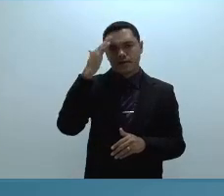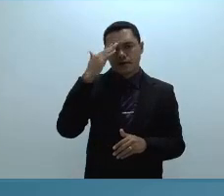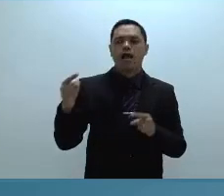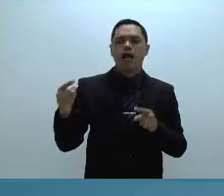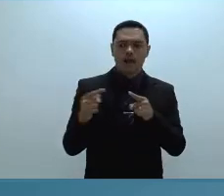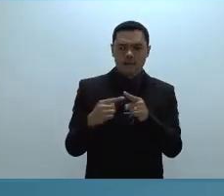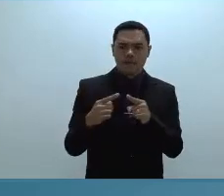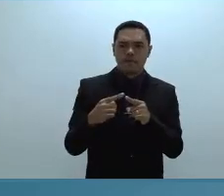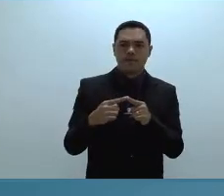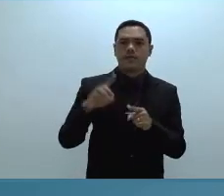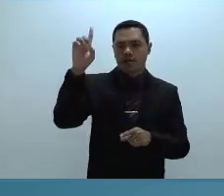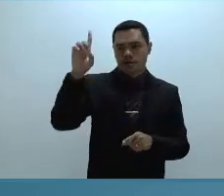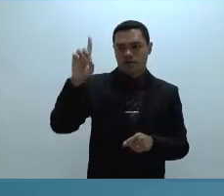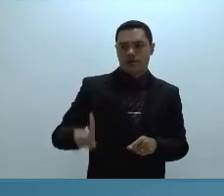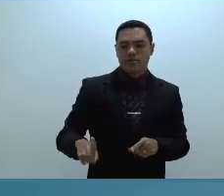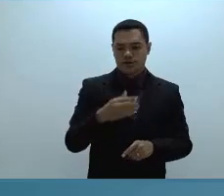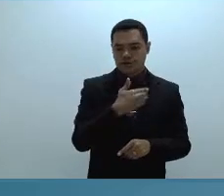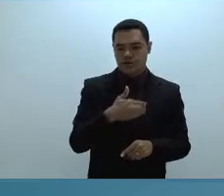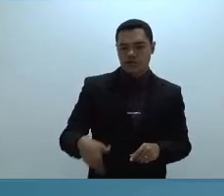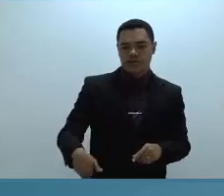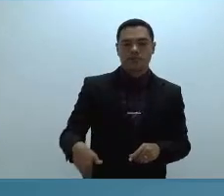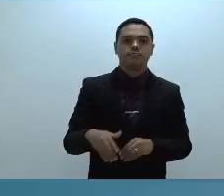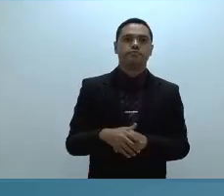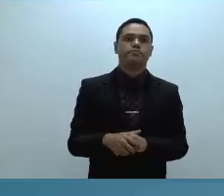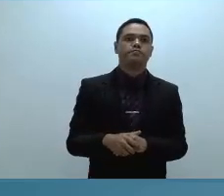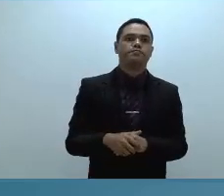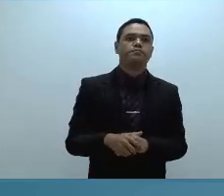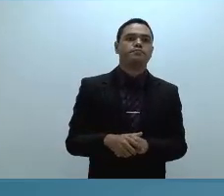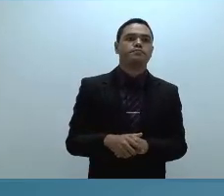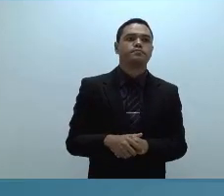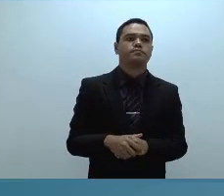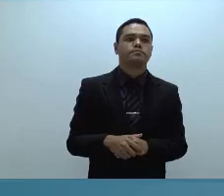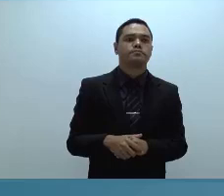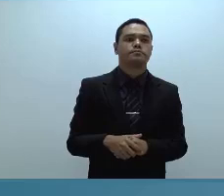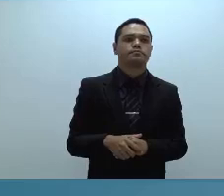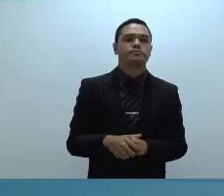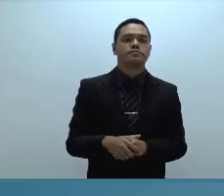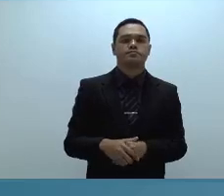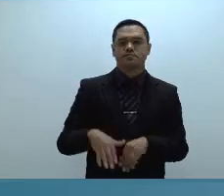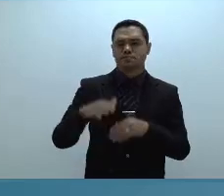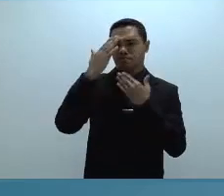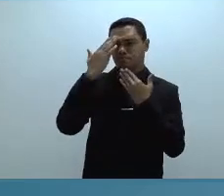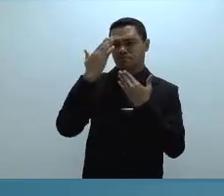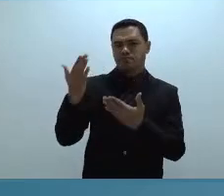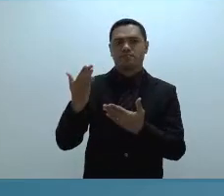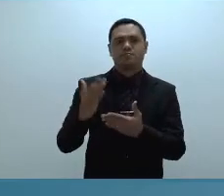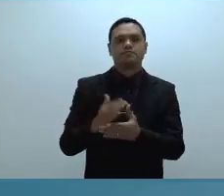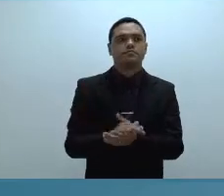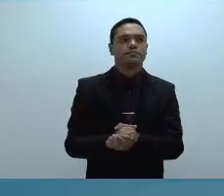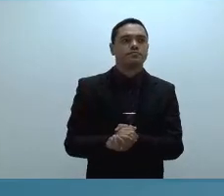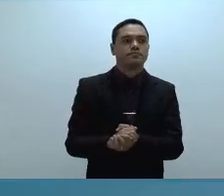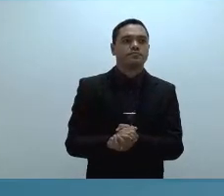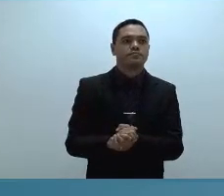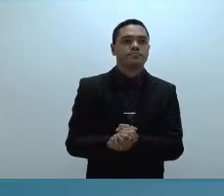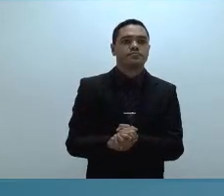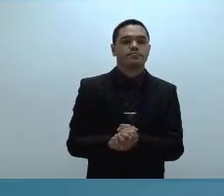público. Por meu, desembargadora Nazaré Gouveia, muito obrigado.